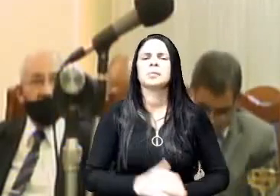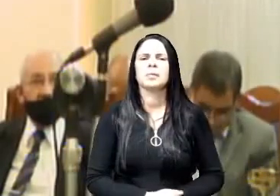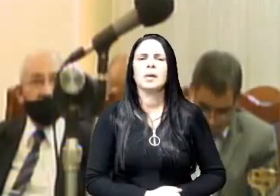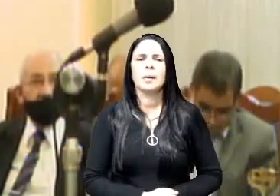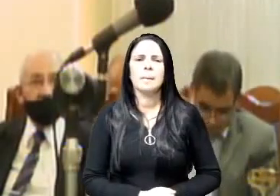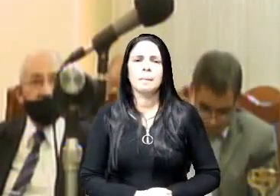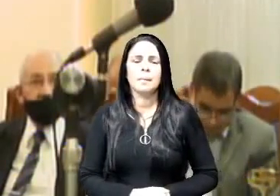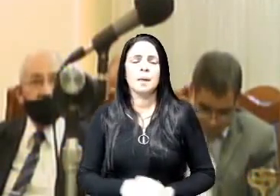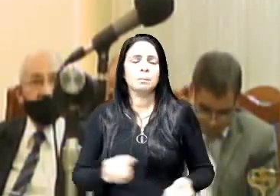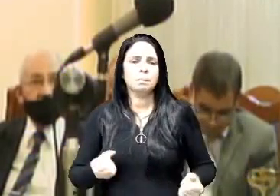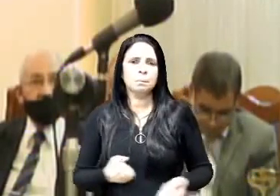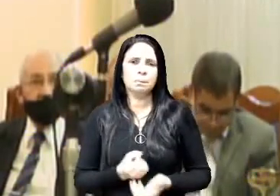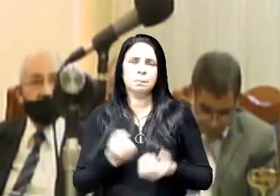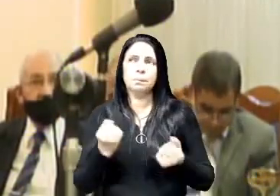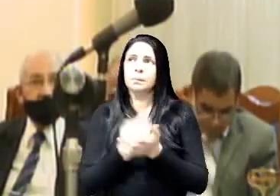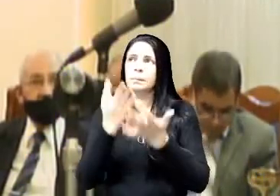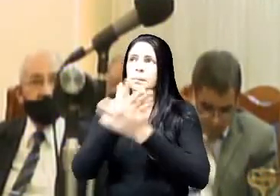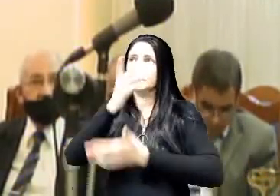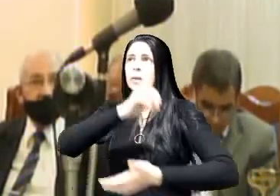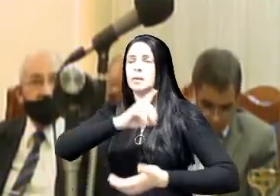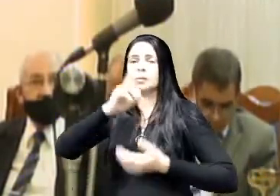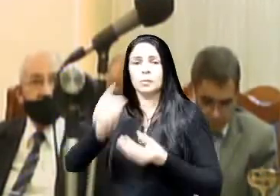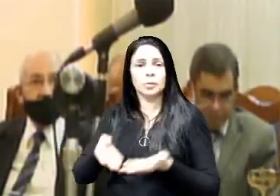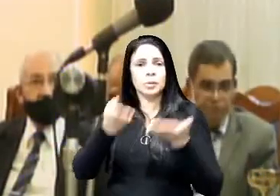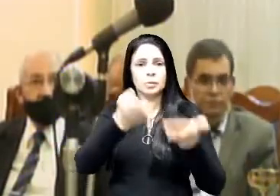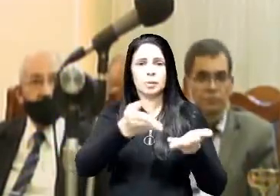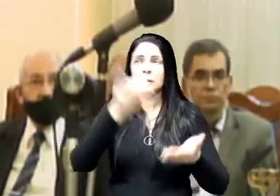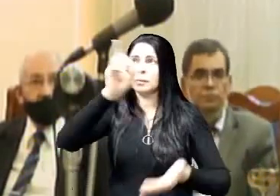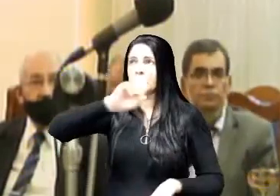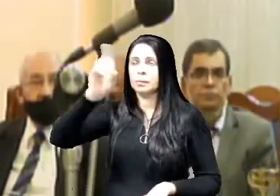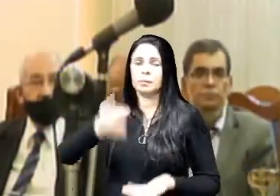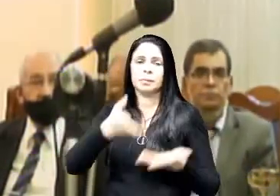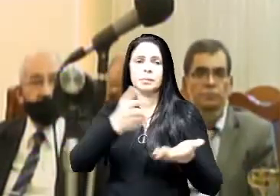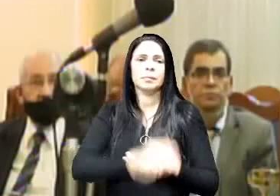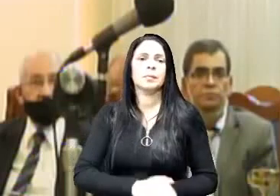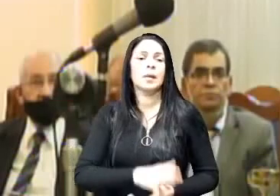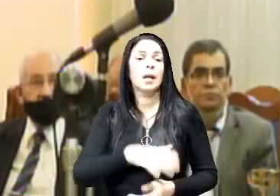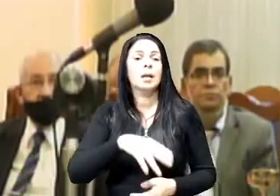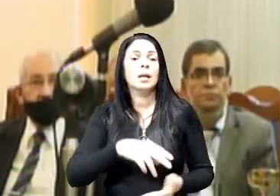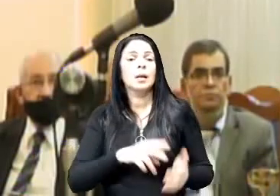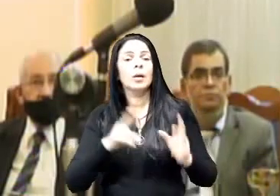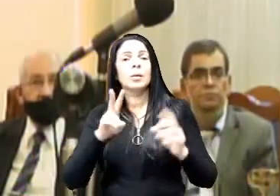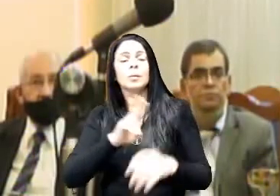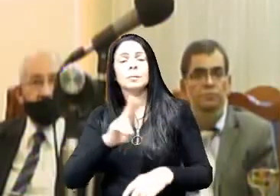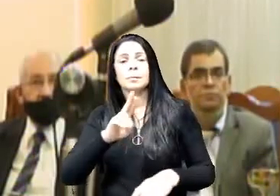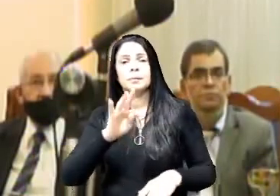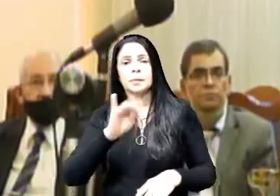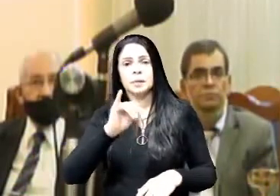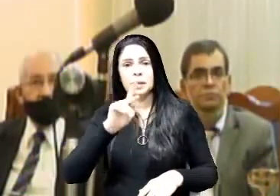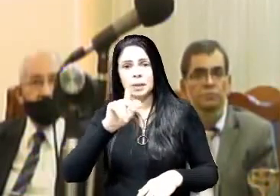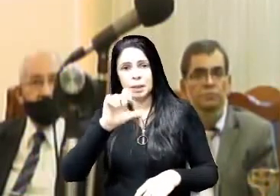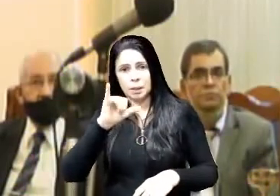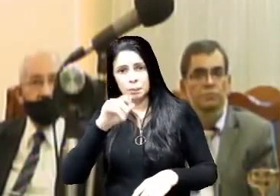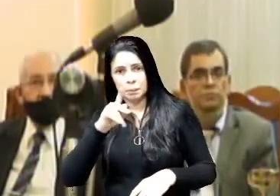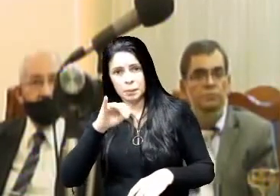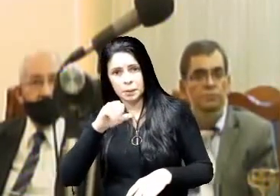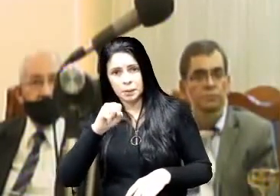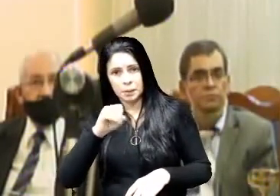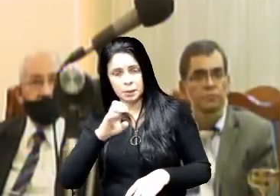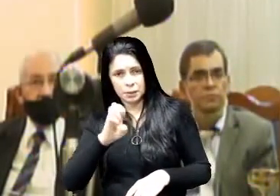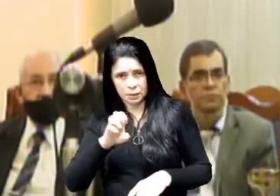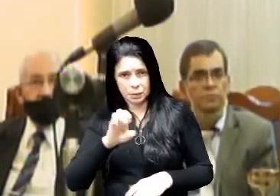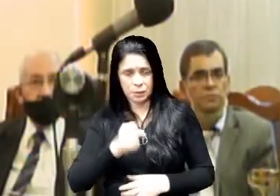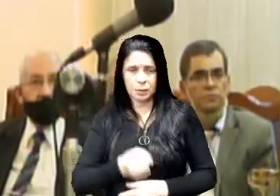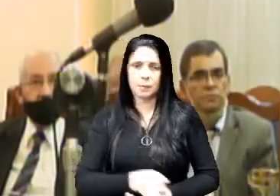A glória que você vai receber, essa tilipsis que está produzindo em você, está vindo